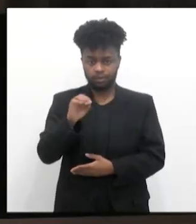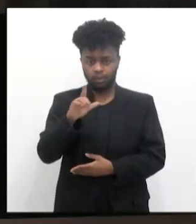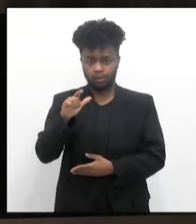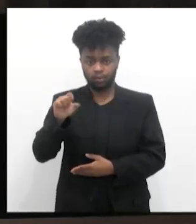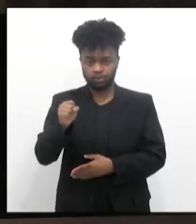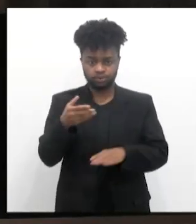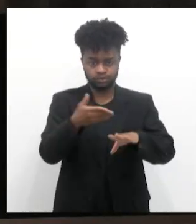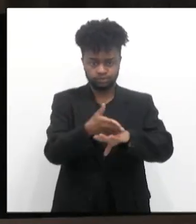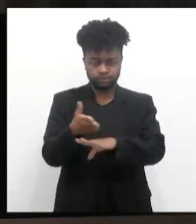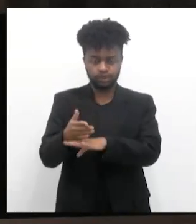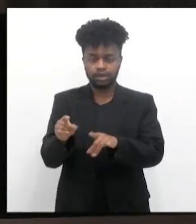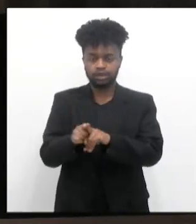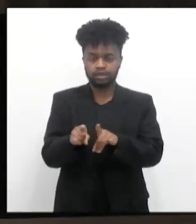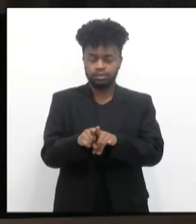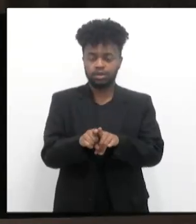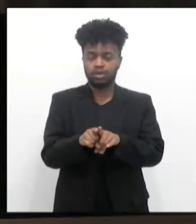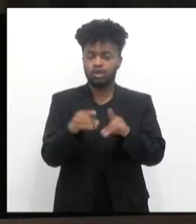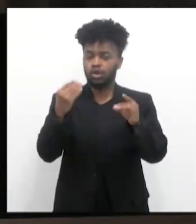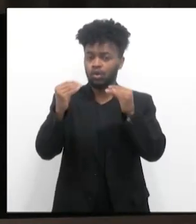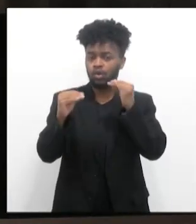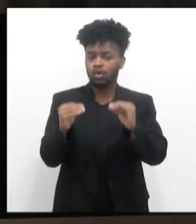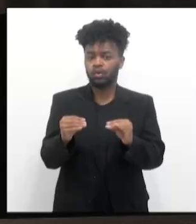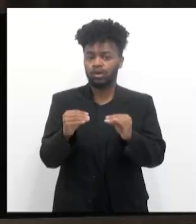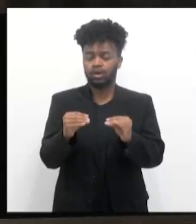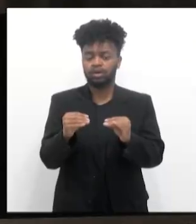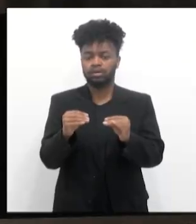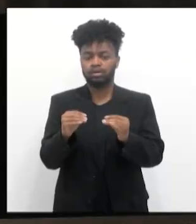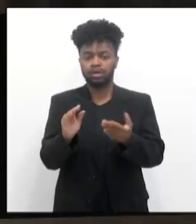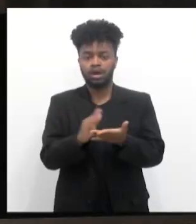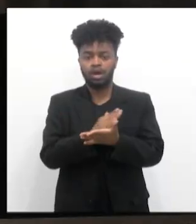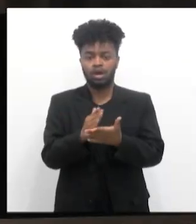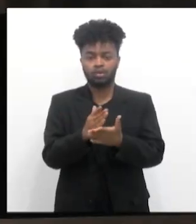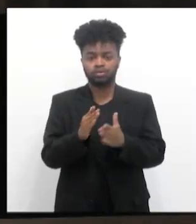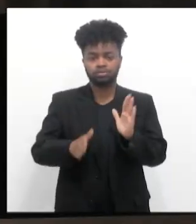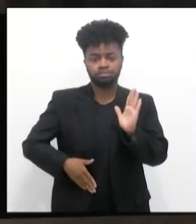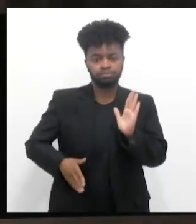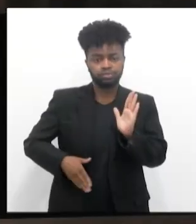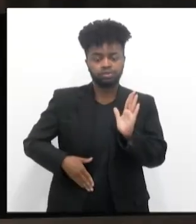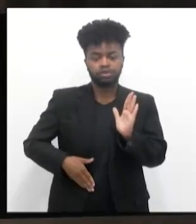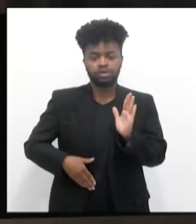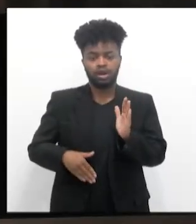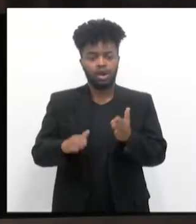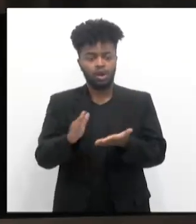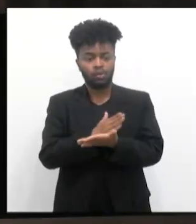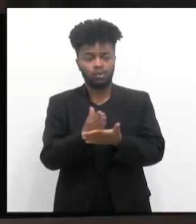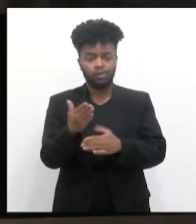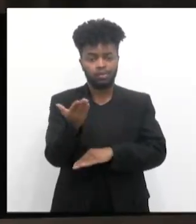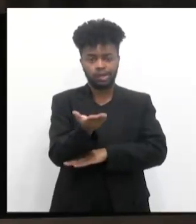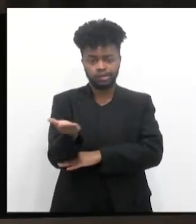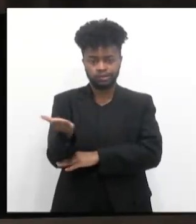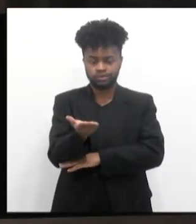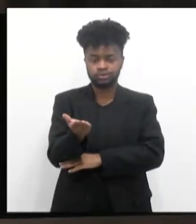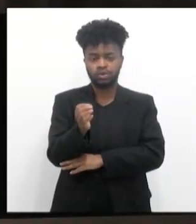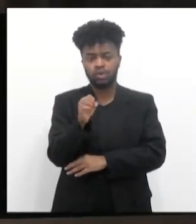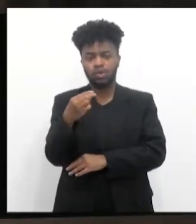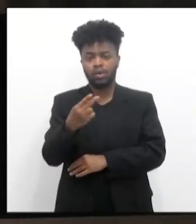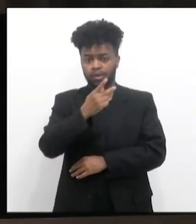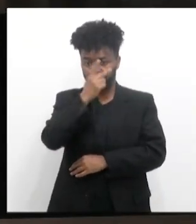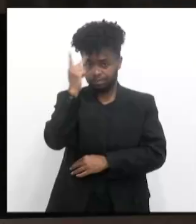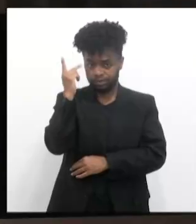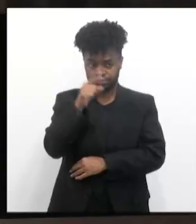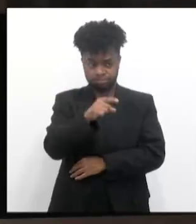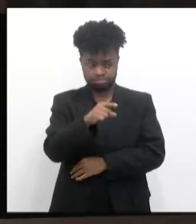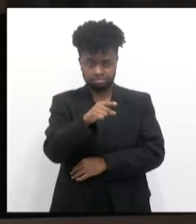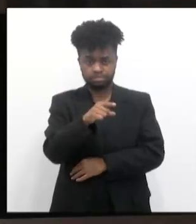invadir e colocar algumas dezenas de traficantes, de mendigos, de pessoas das quais